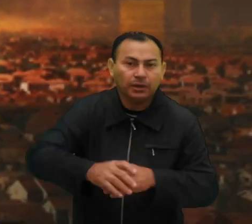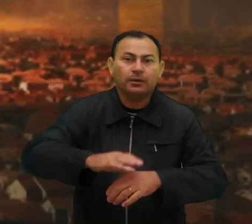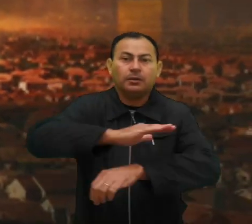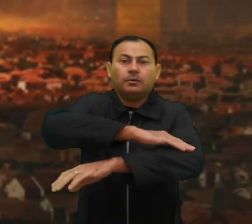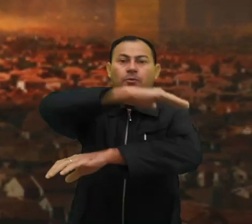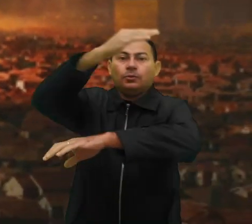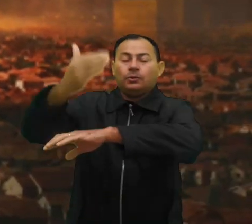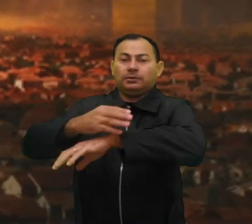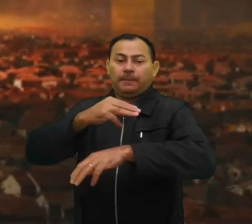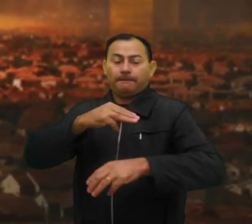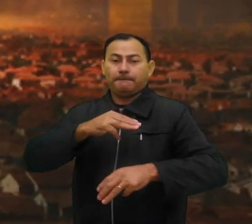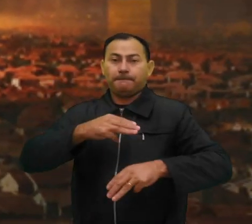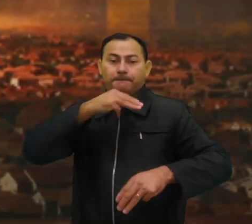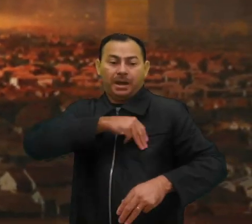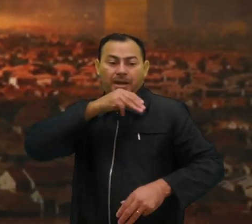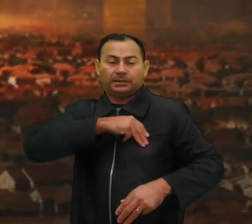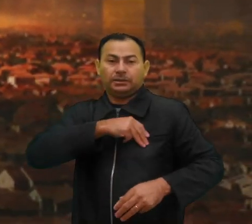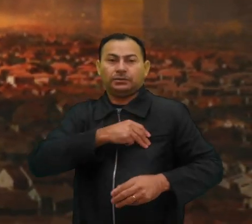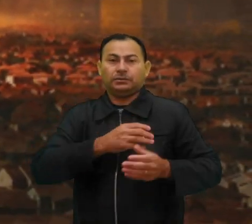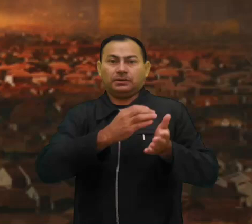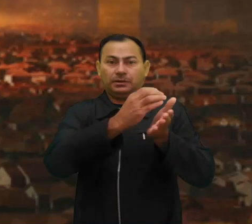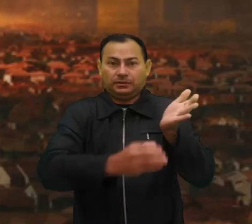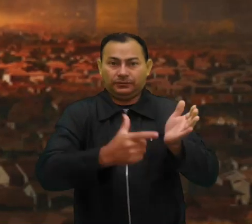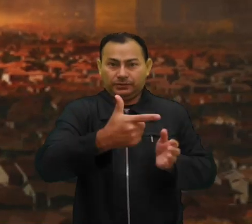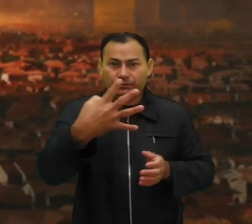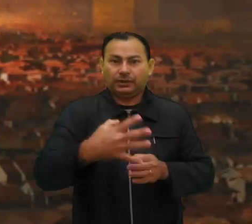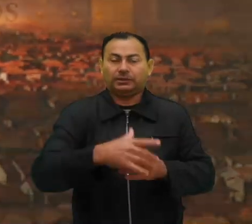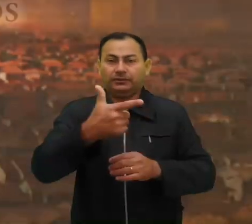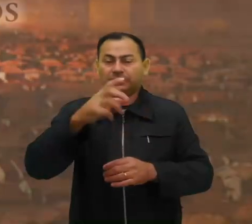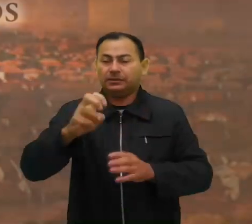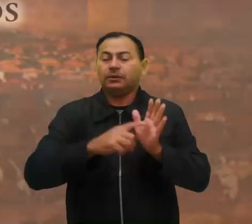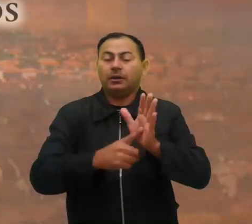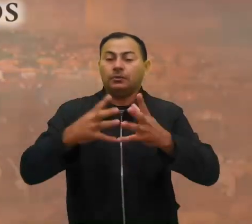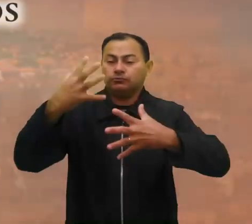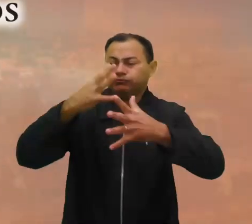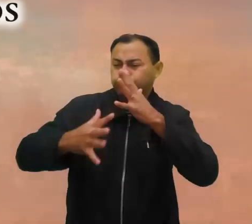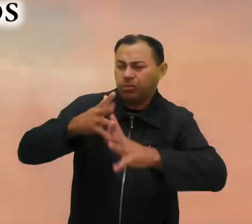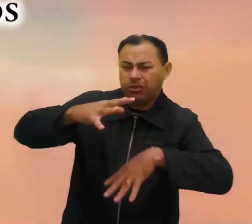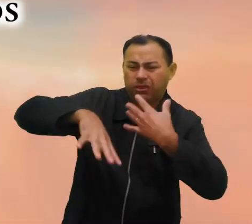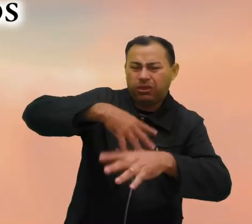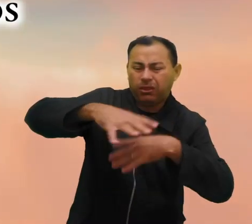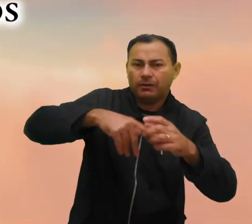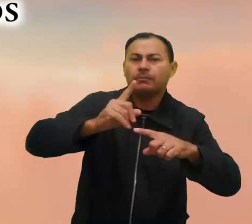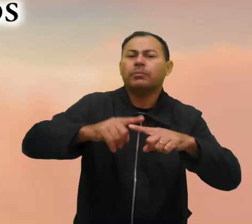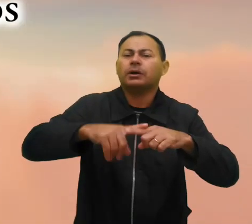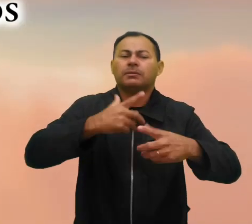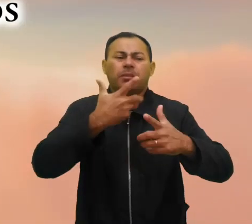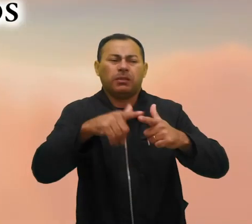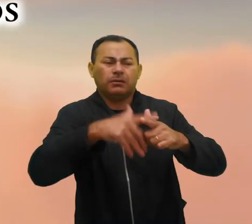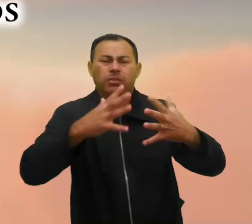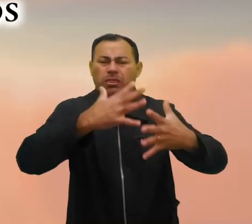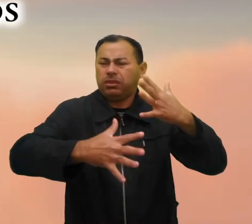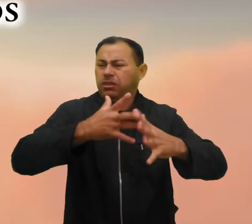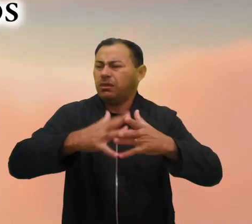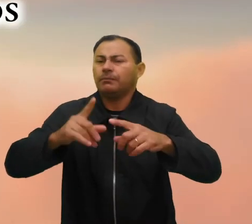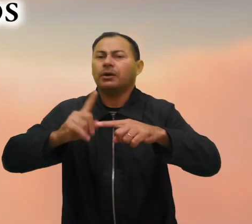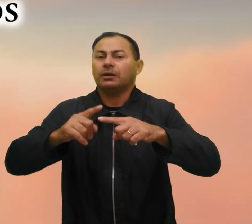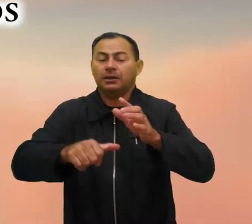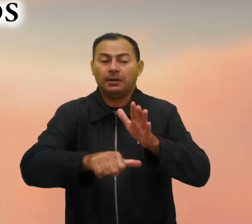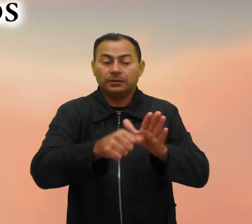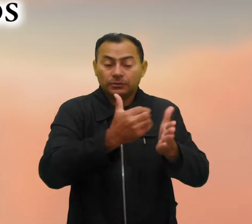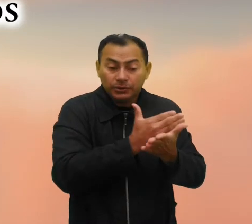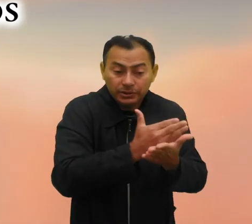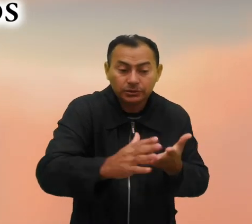em Mateus capítulo 24 e 25, sobre uma grande tribulação. Porque haverá então grande tribulação como nunca houve